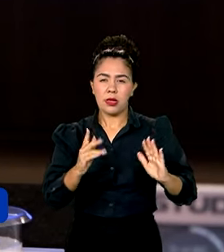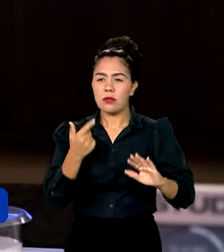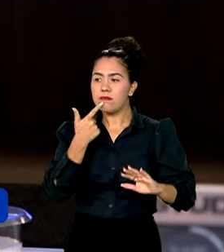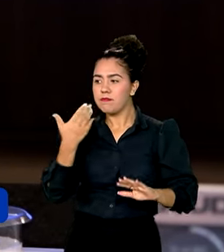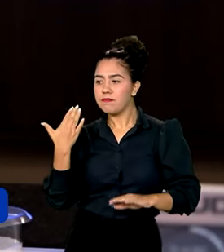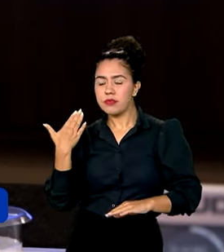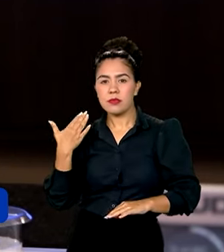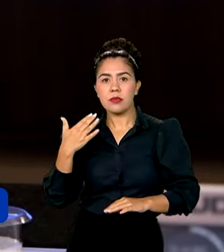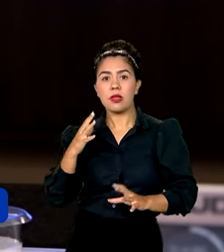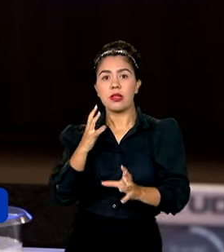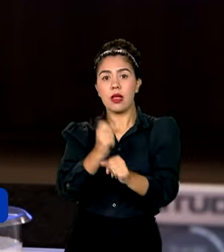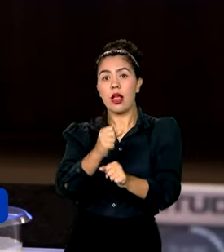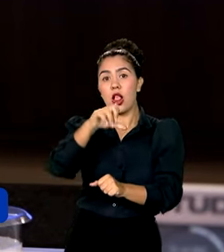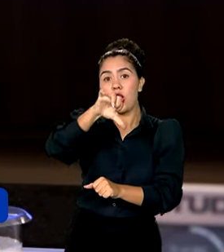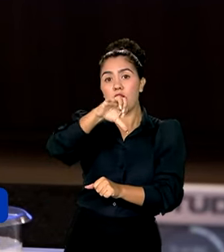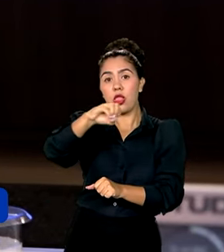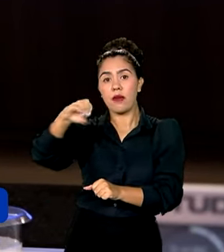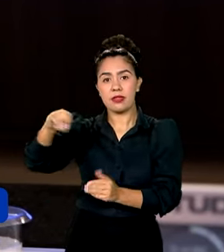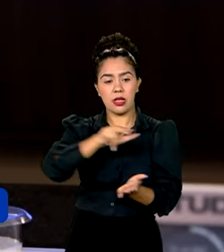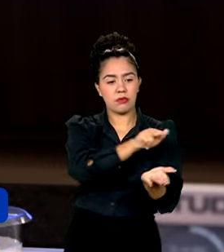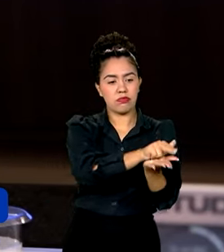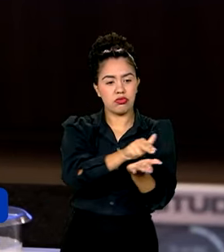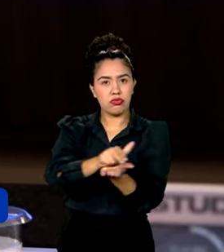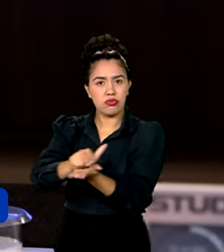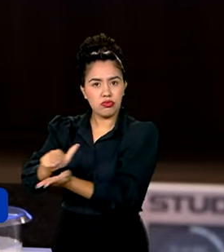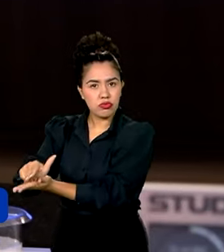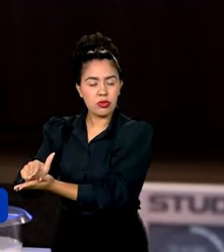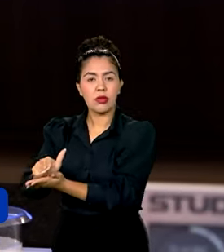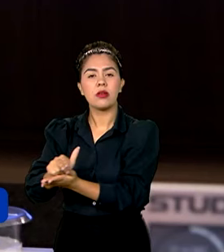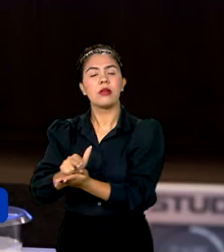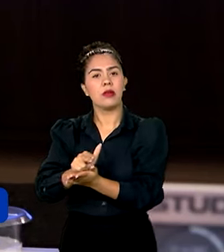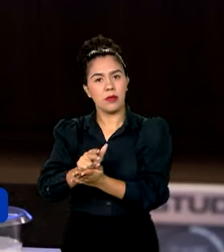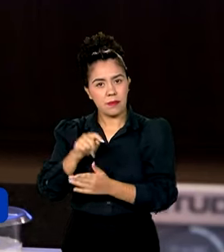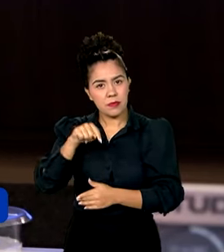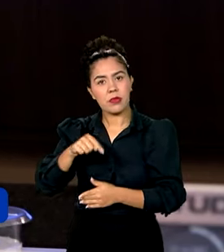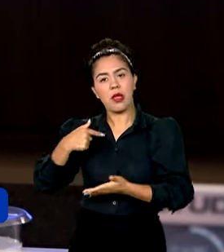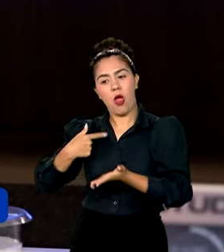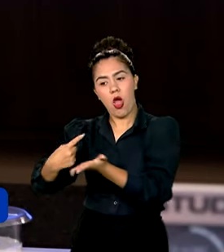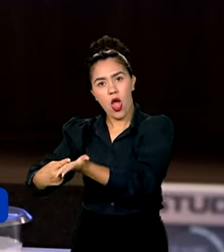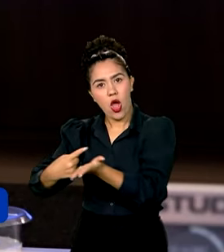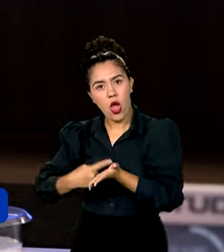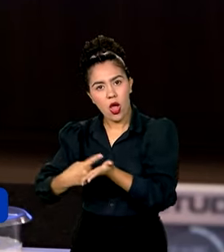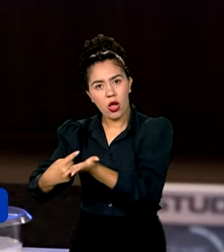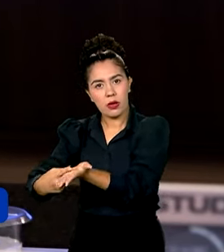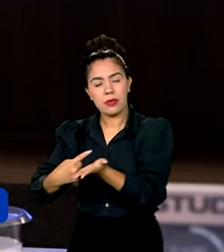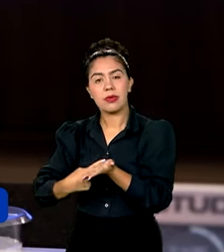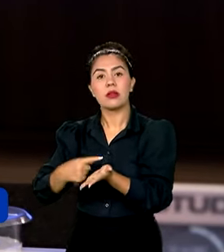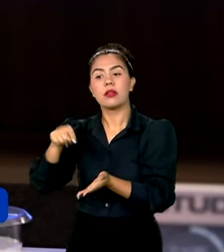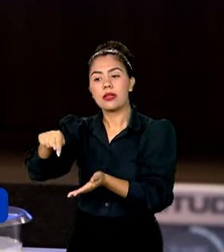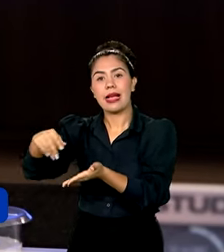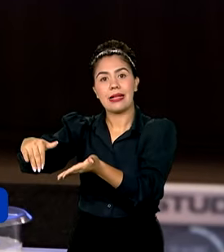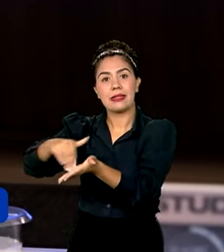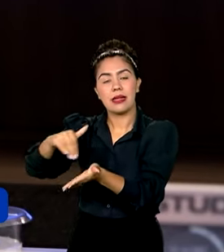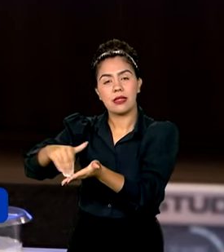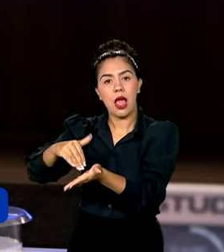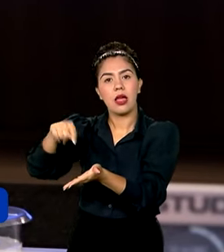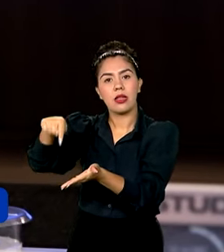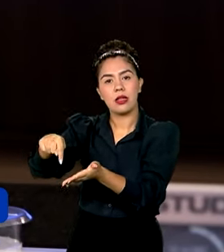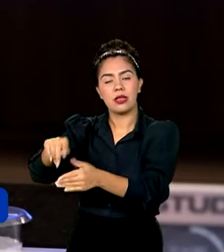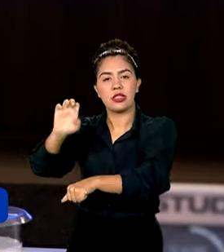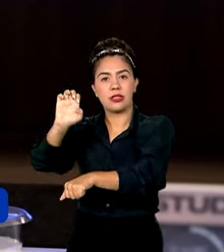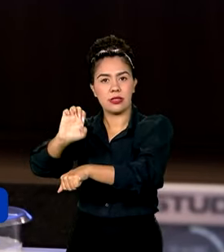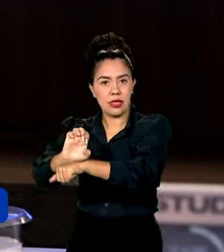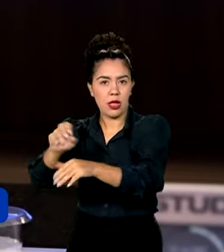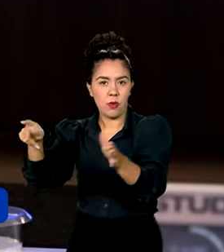900 leitos eh isso tudo combinado com a secretaria de estado de saúde portanto com o Governo do